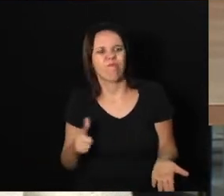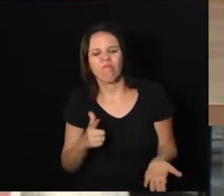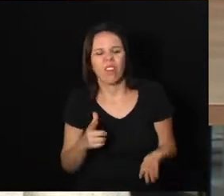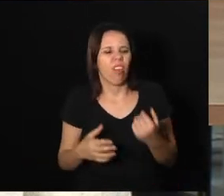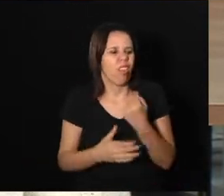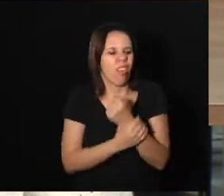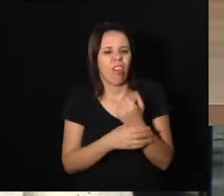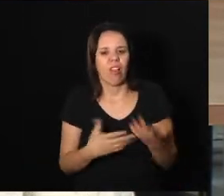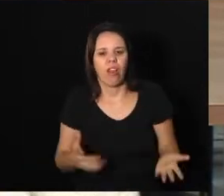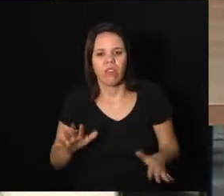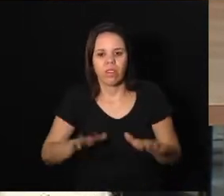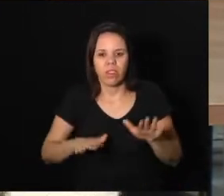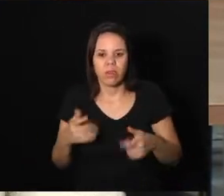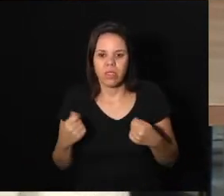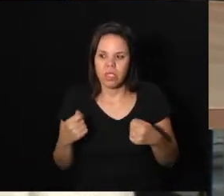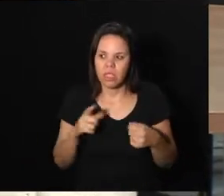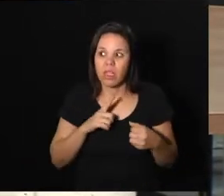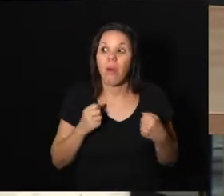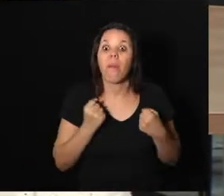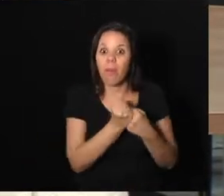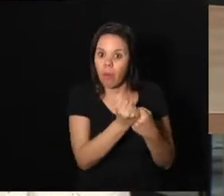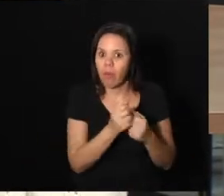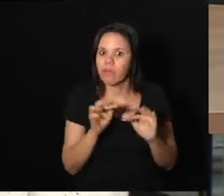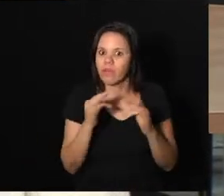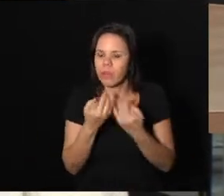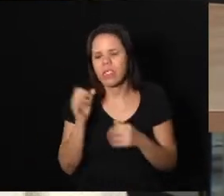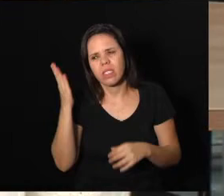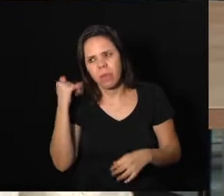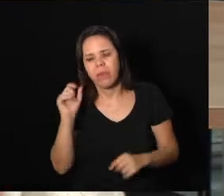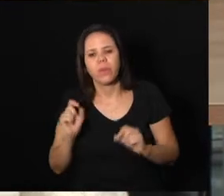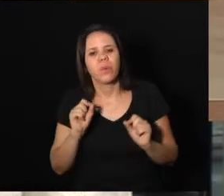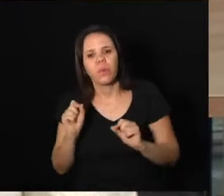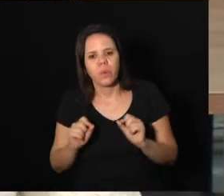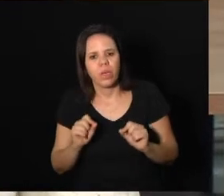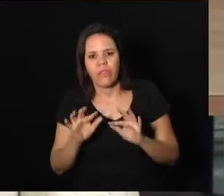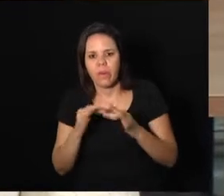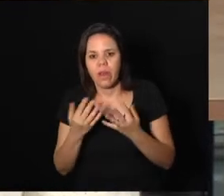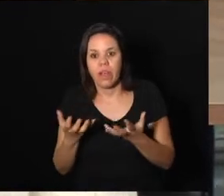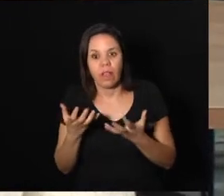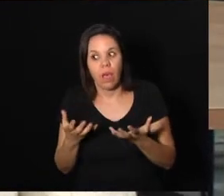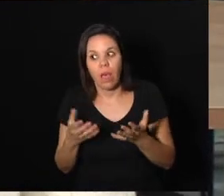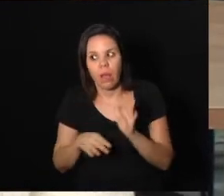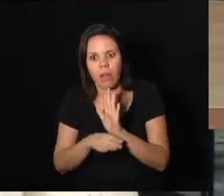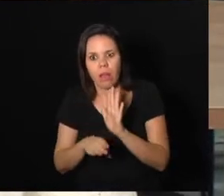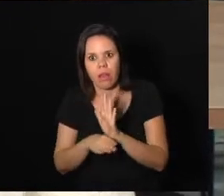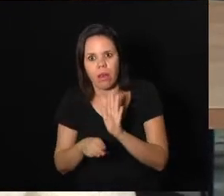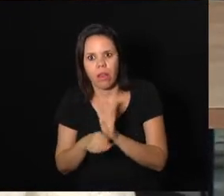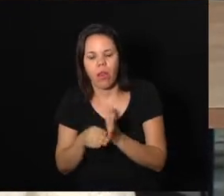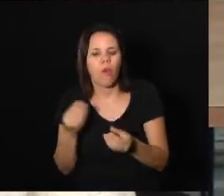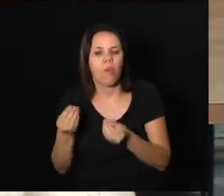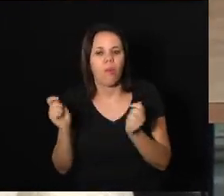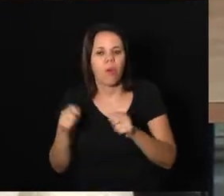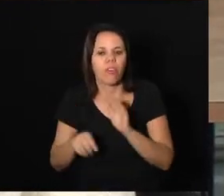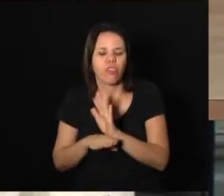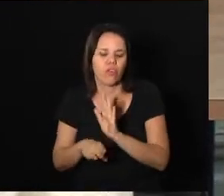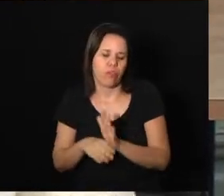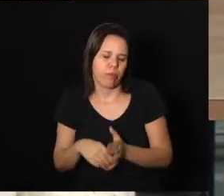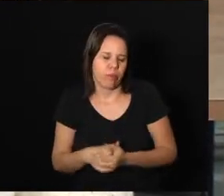Às vezes eles precisam sim do apoio dos pais para saber mesmo o que os pais estão ali disponíveis, como eles podem